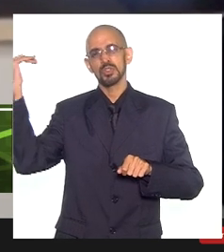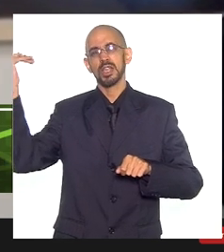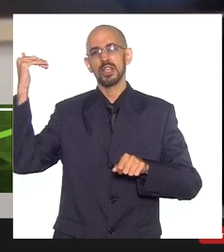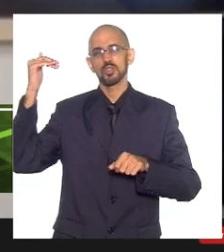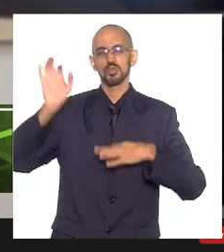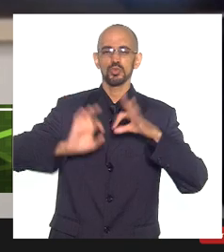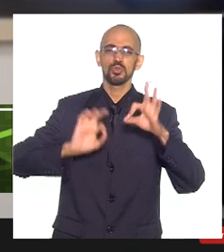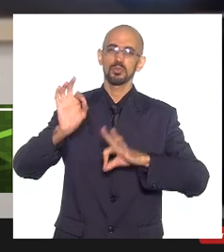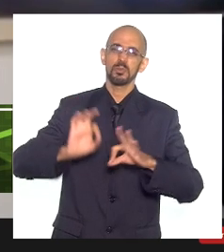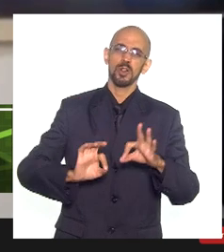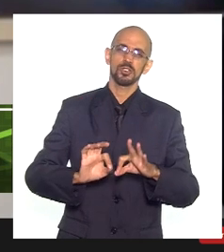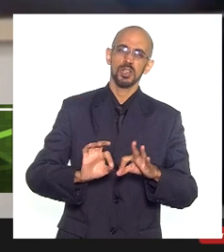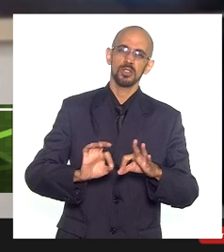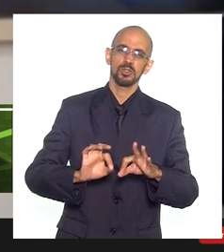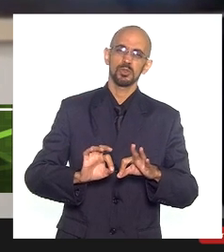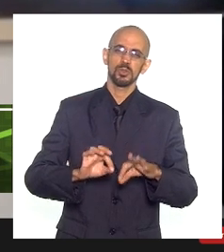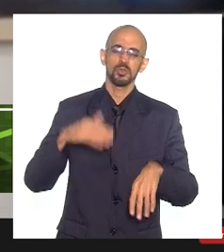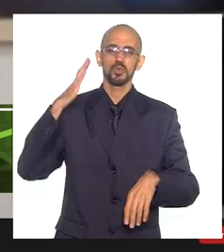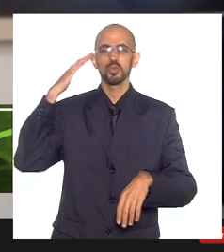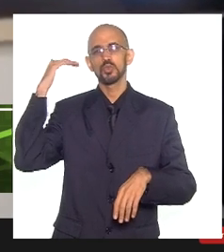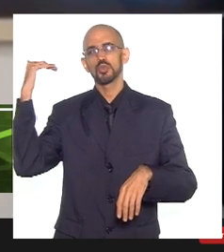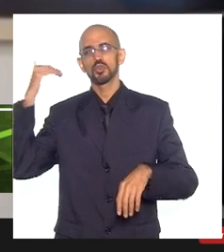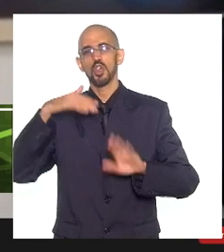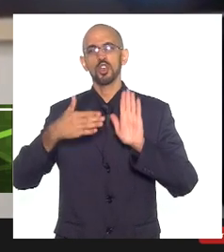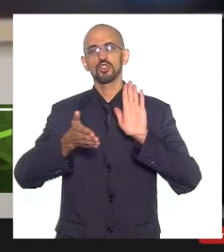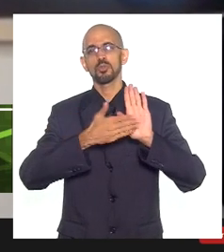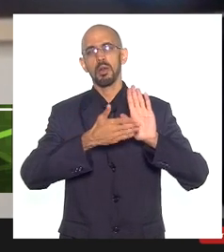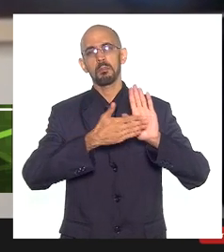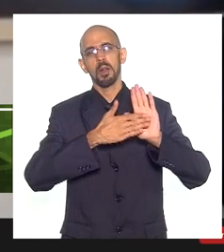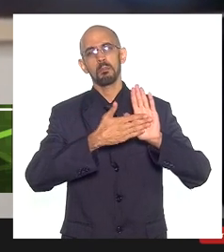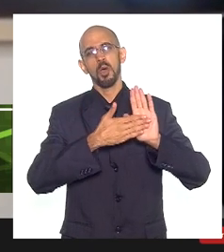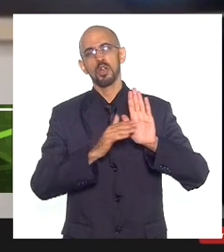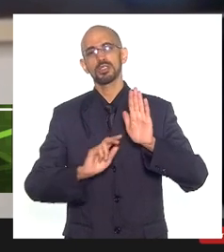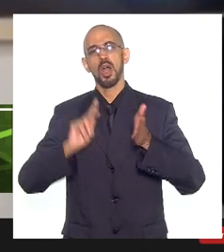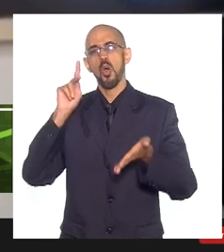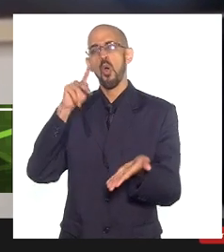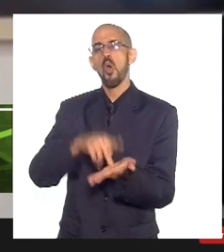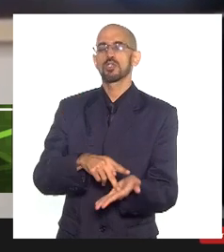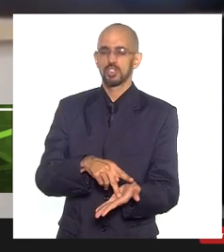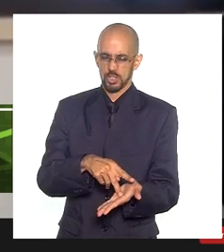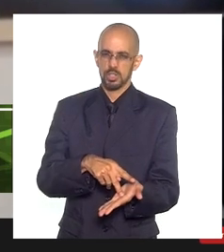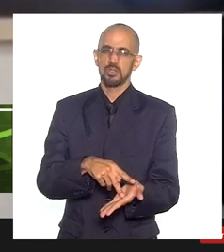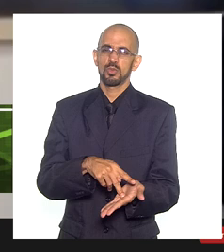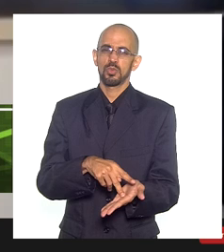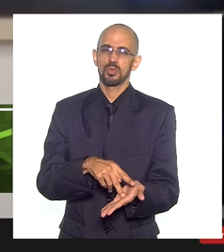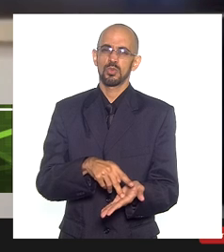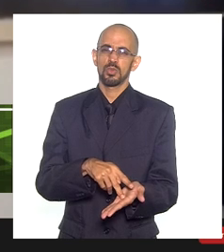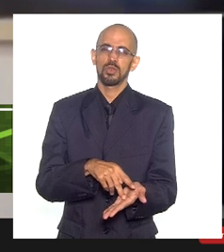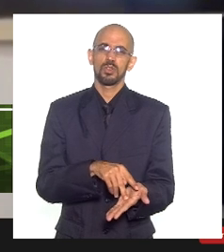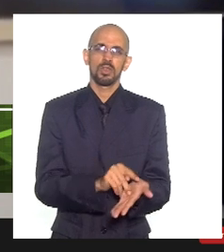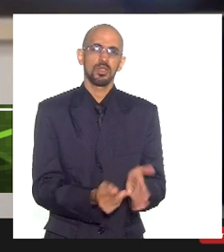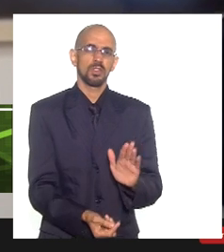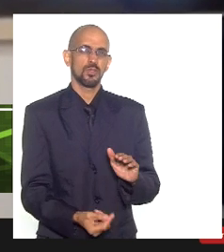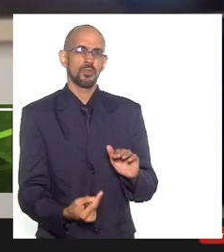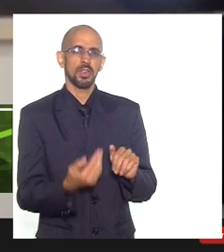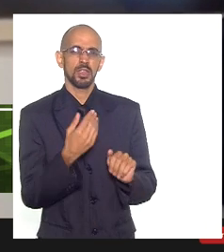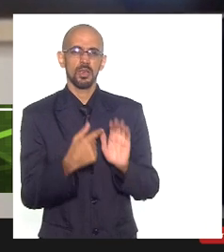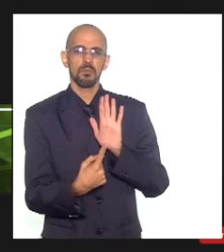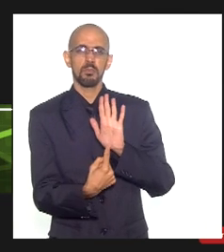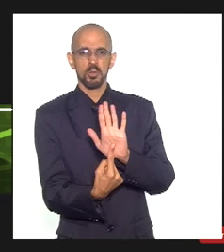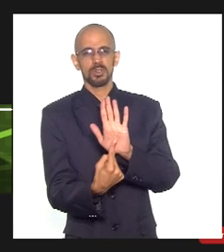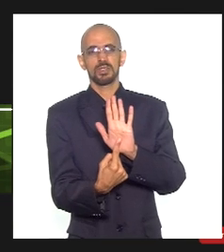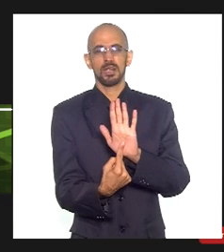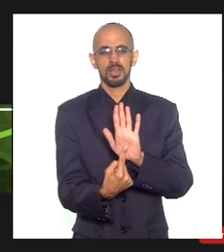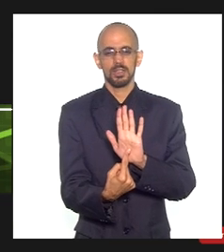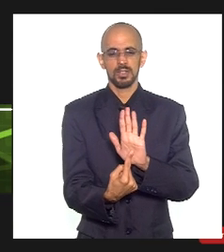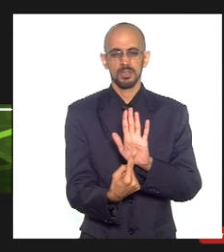e um sucesso de uma proposição original que foi colocada ali, que depois foi ali para aquele campus